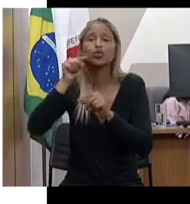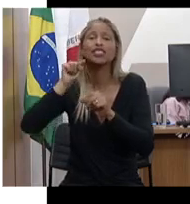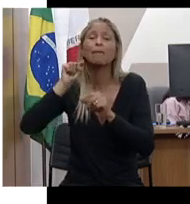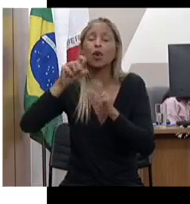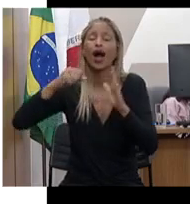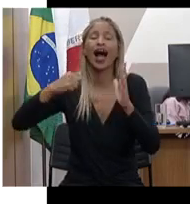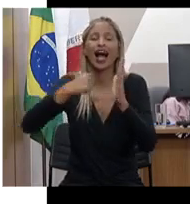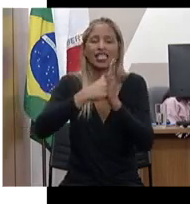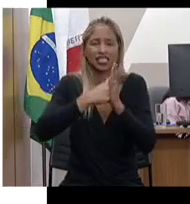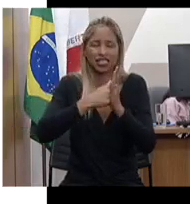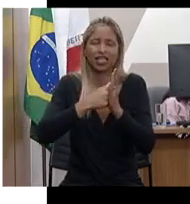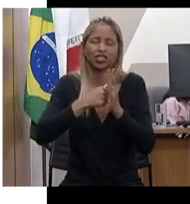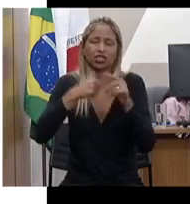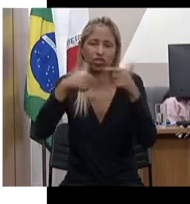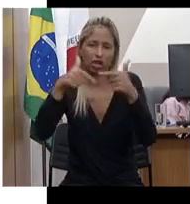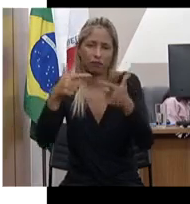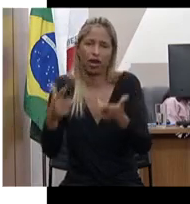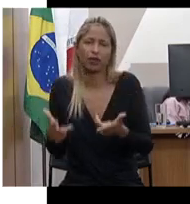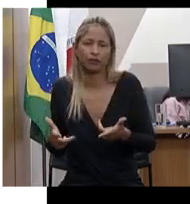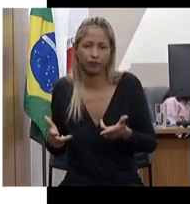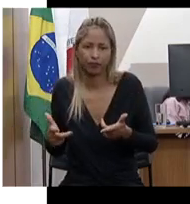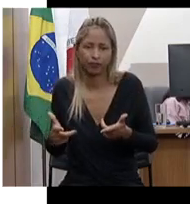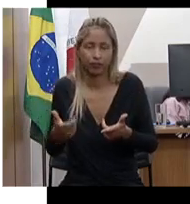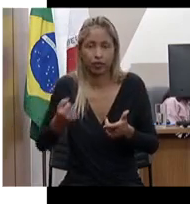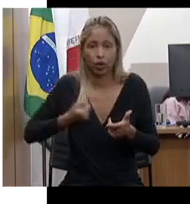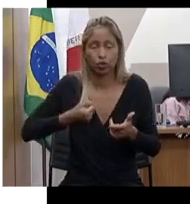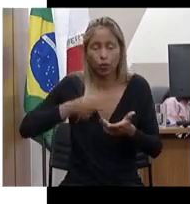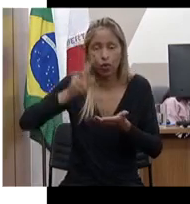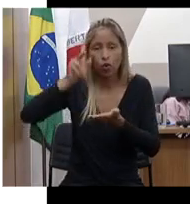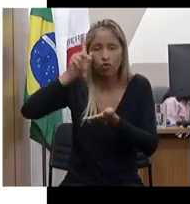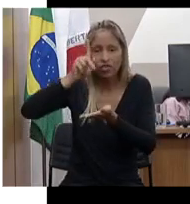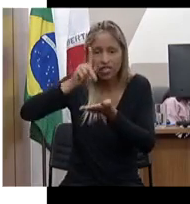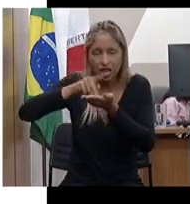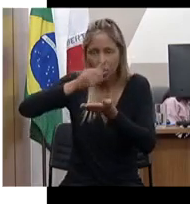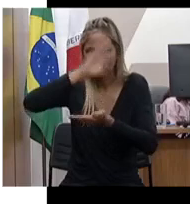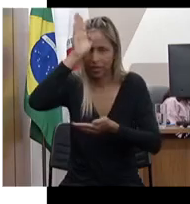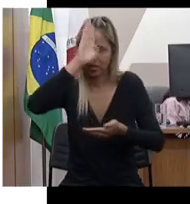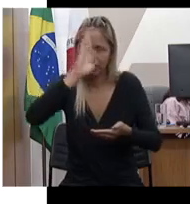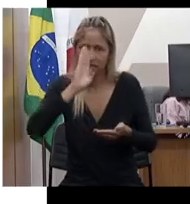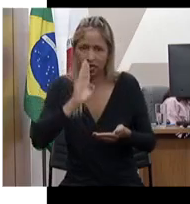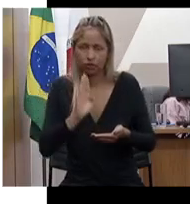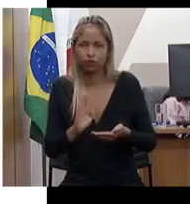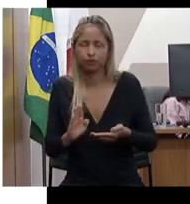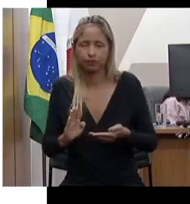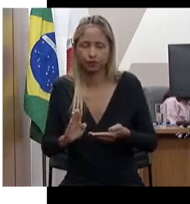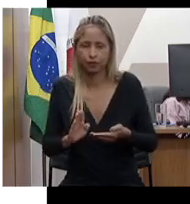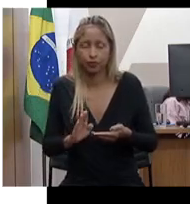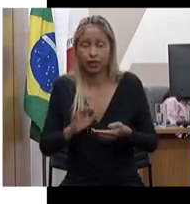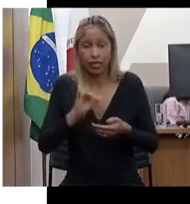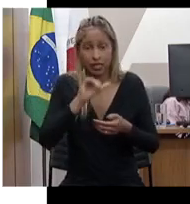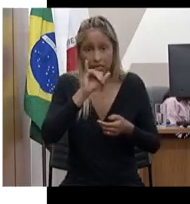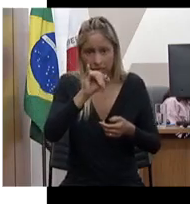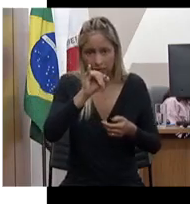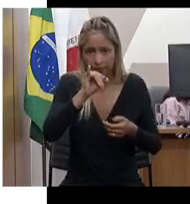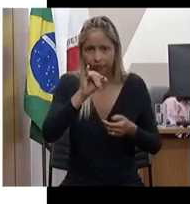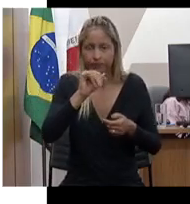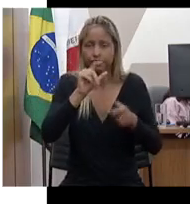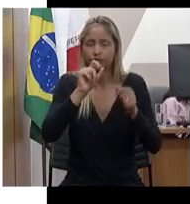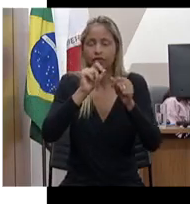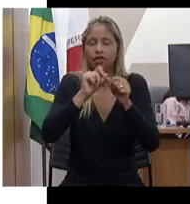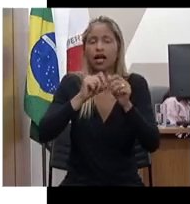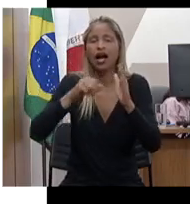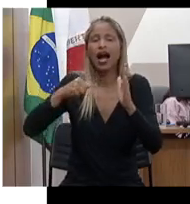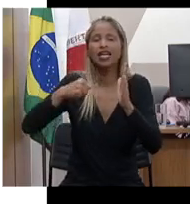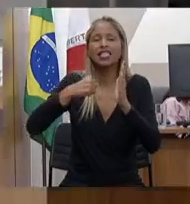acidentes por exemplo como como número Oficial Brasileiro hora se você esses